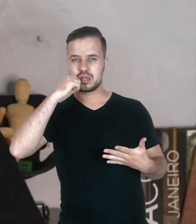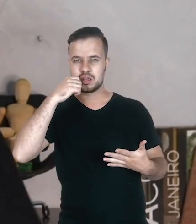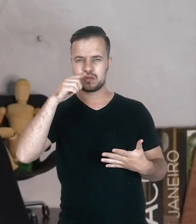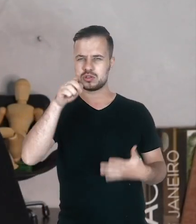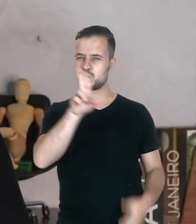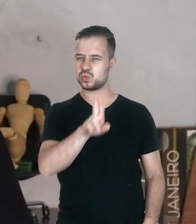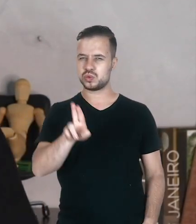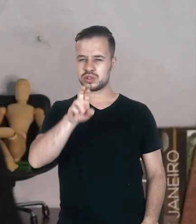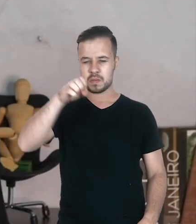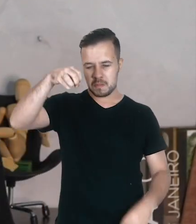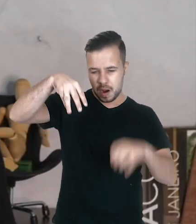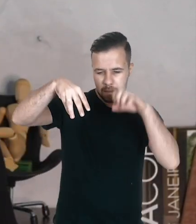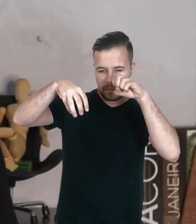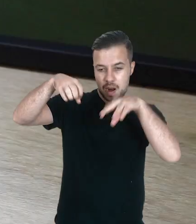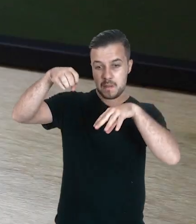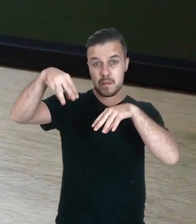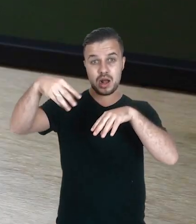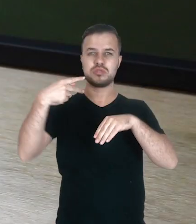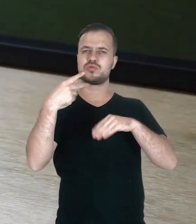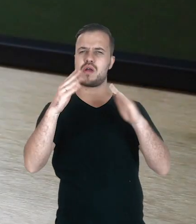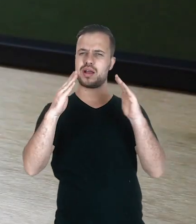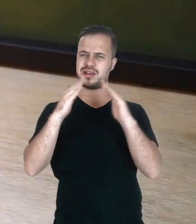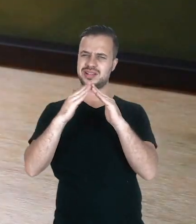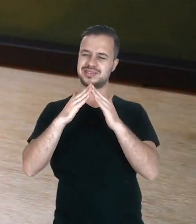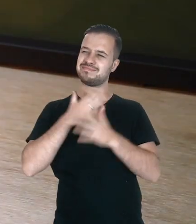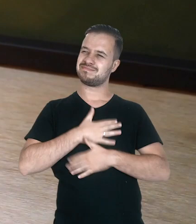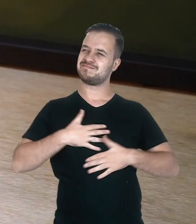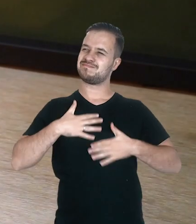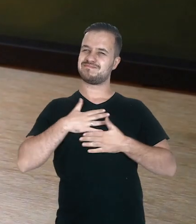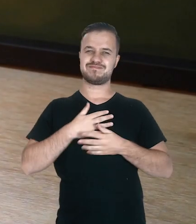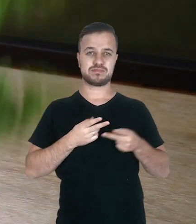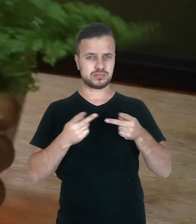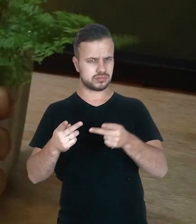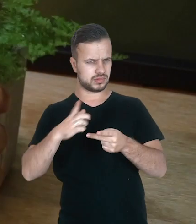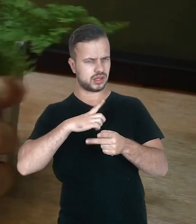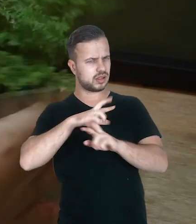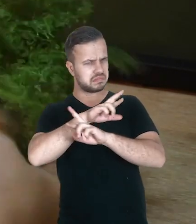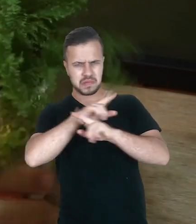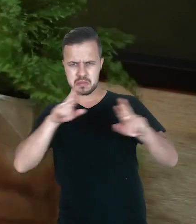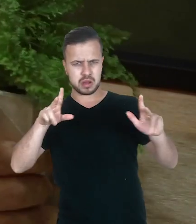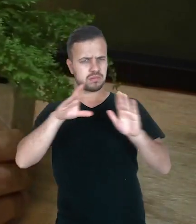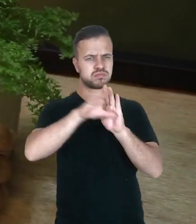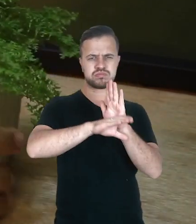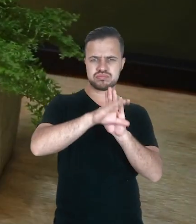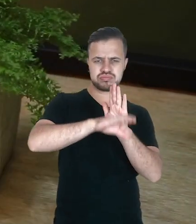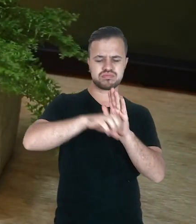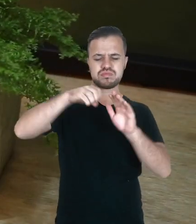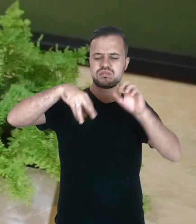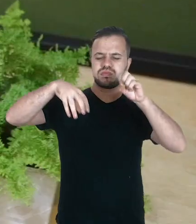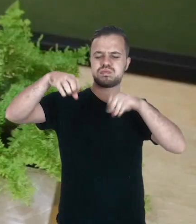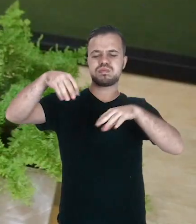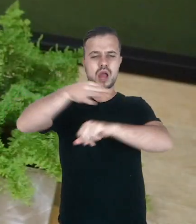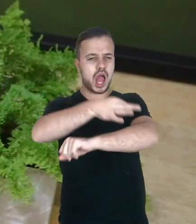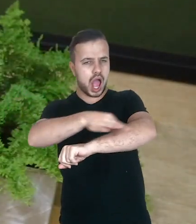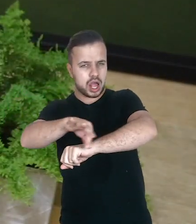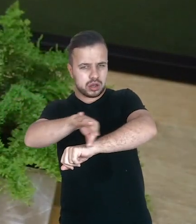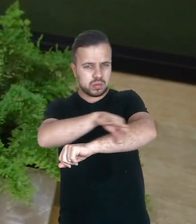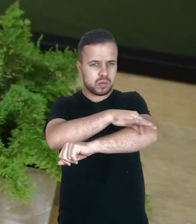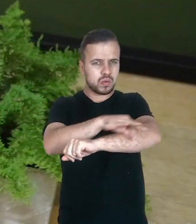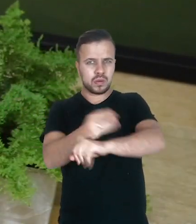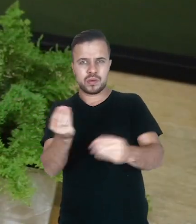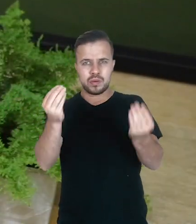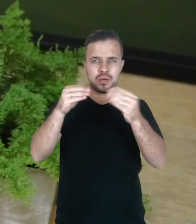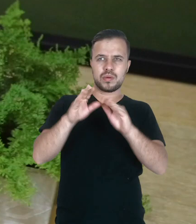aconchegante utilizando apenas iluminação. Existem vários conceitos técnicos de iluminação em projetos de arquitetura e de design